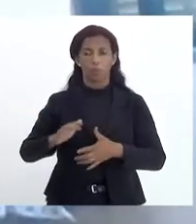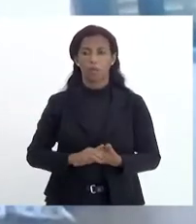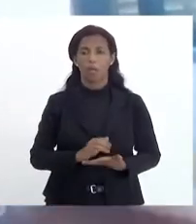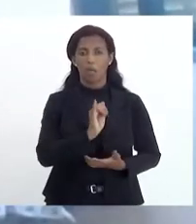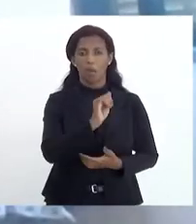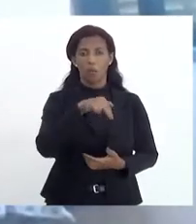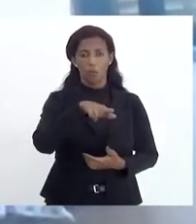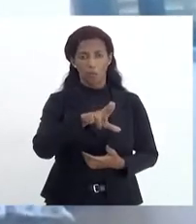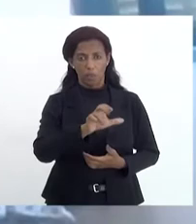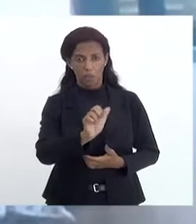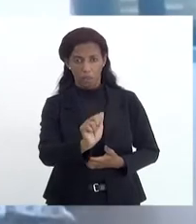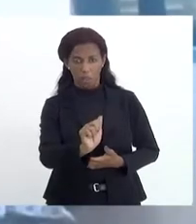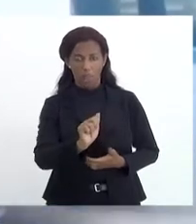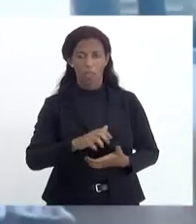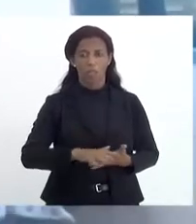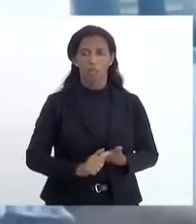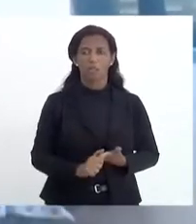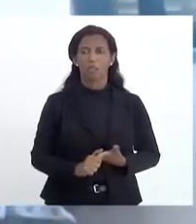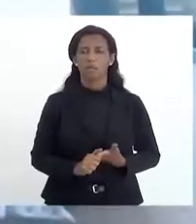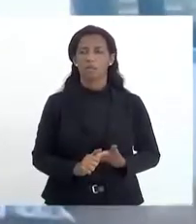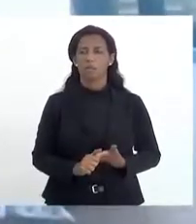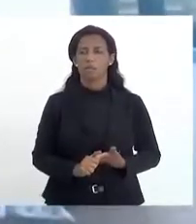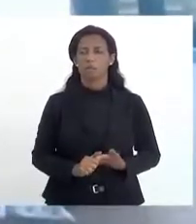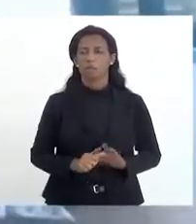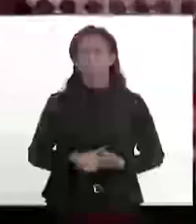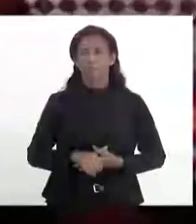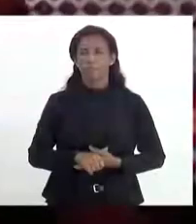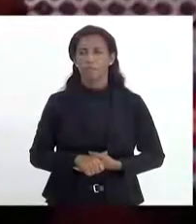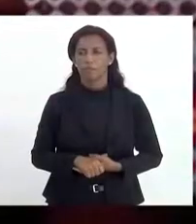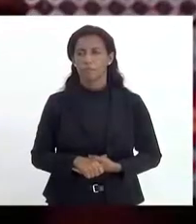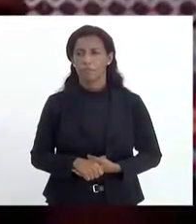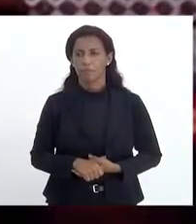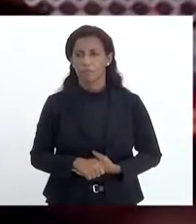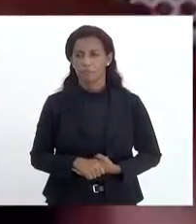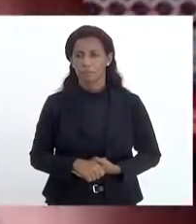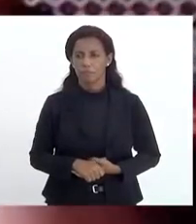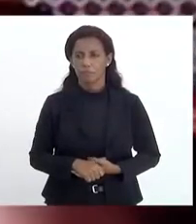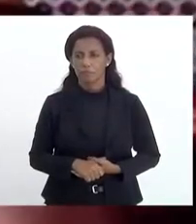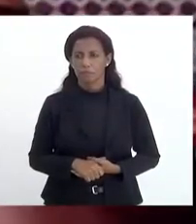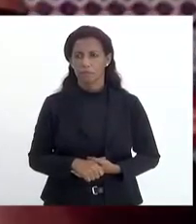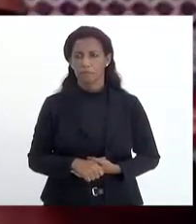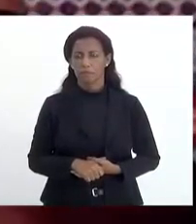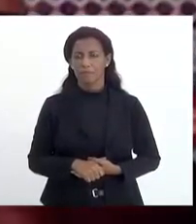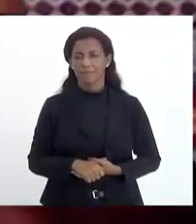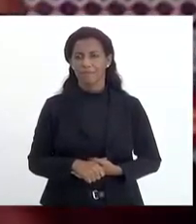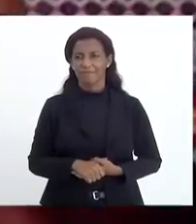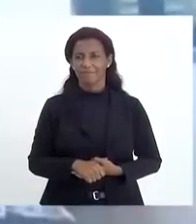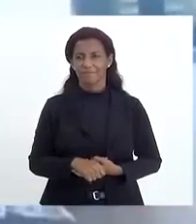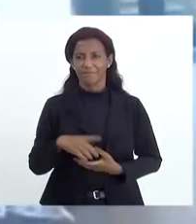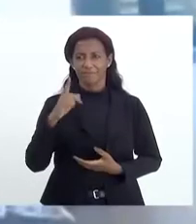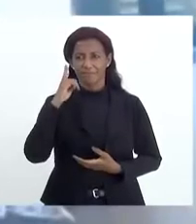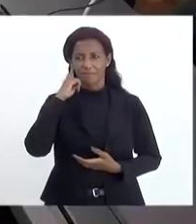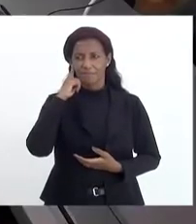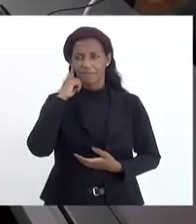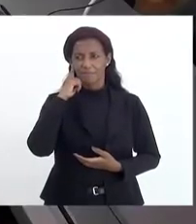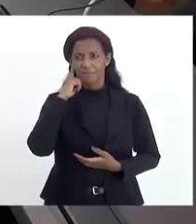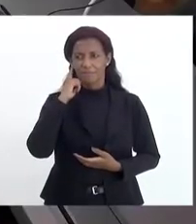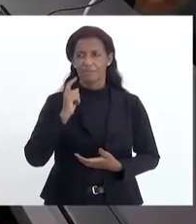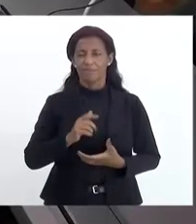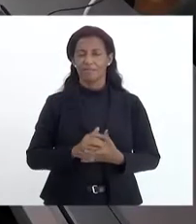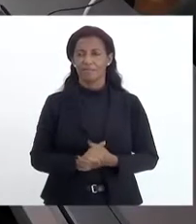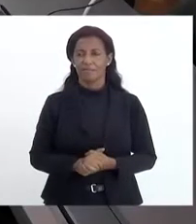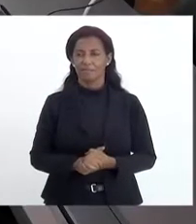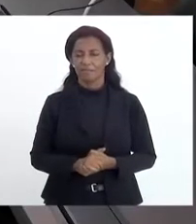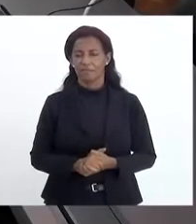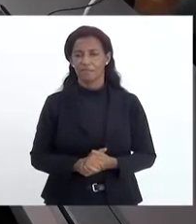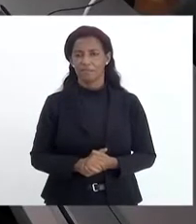ter. Então, aonde vai ser a progestão? Luiz, eu vou fazer o seguinte: como eu tenho que estar uma hora na Alerj. Mônica, seu áudio